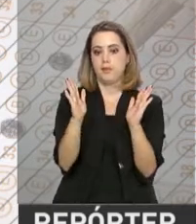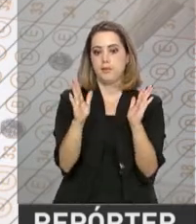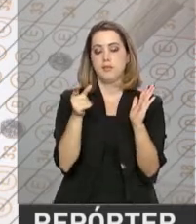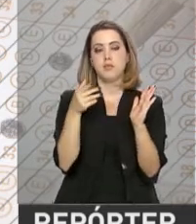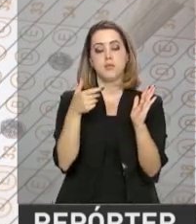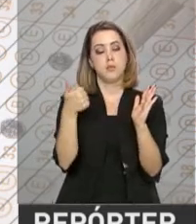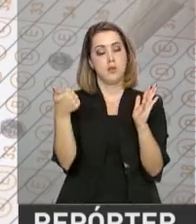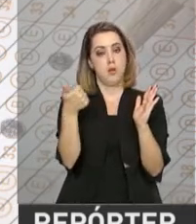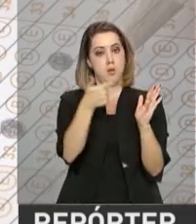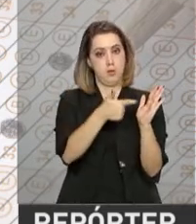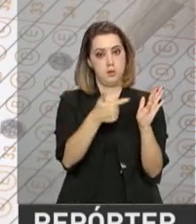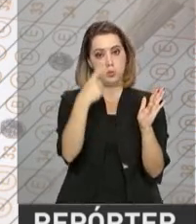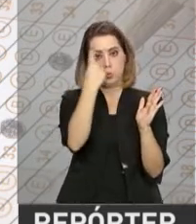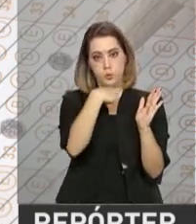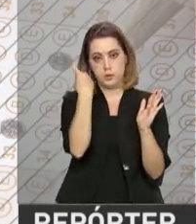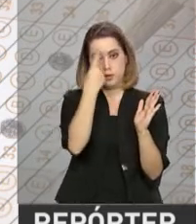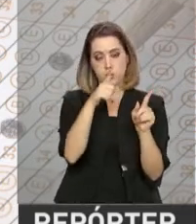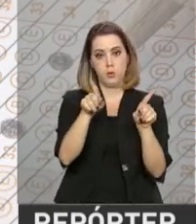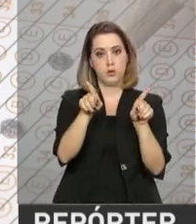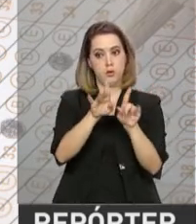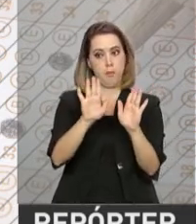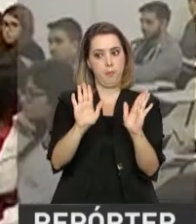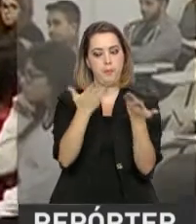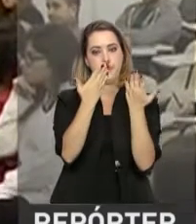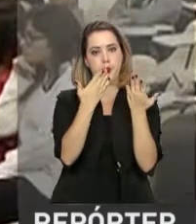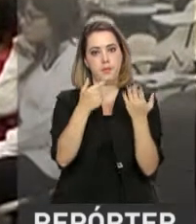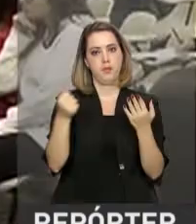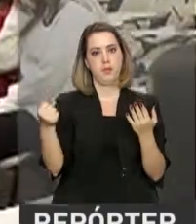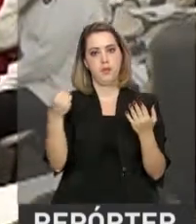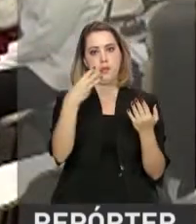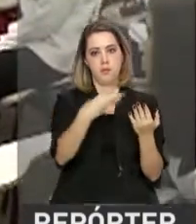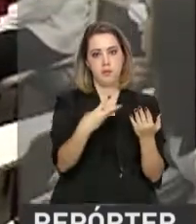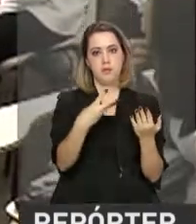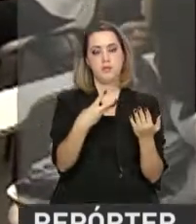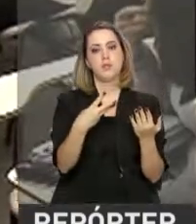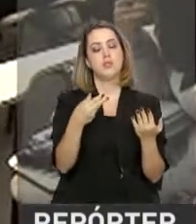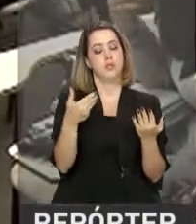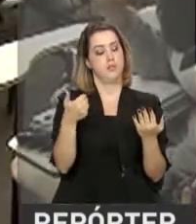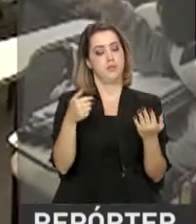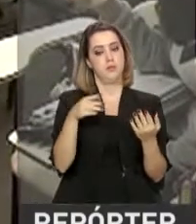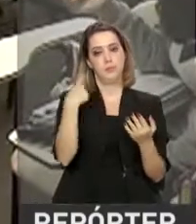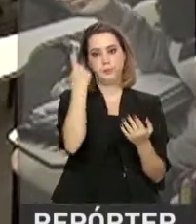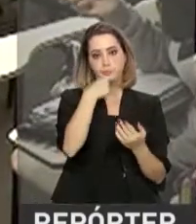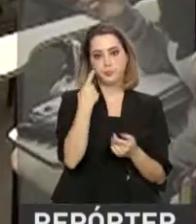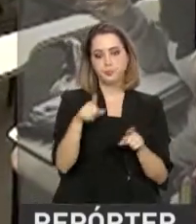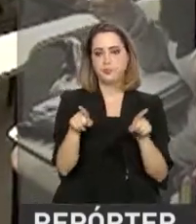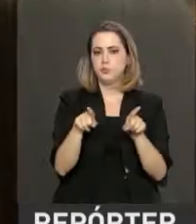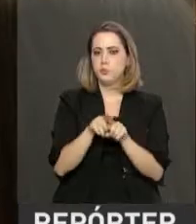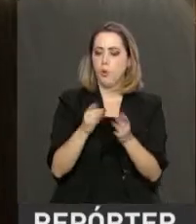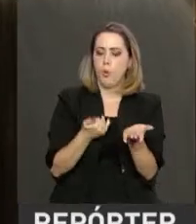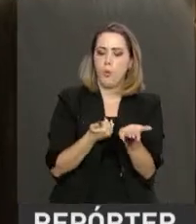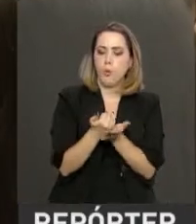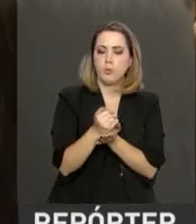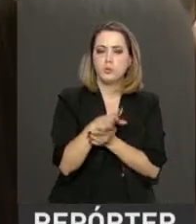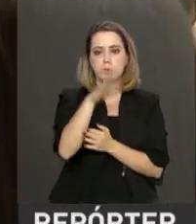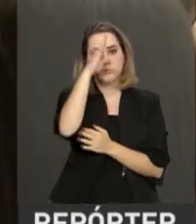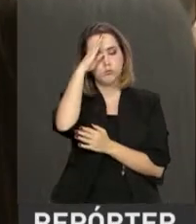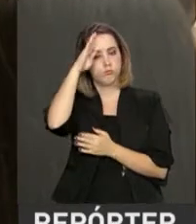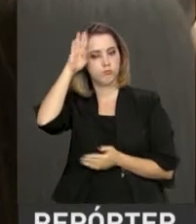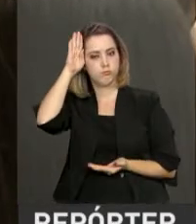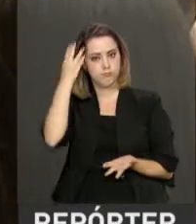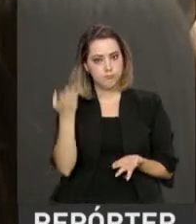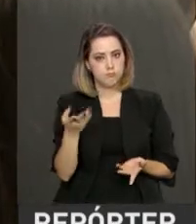ao meio-dia e fecham às 13 horas o enem é a porta de entrada de milhões de brasileiros na educação